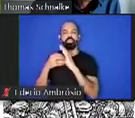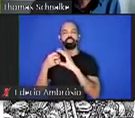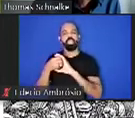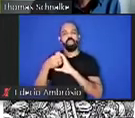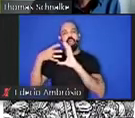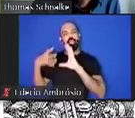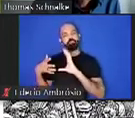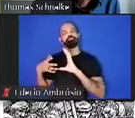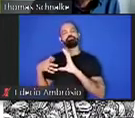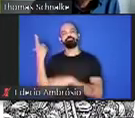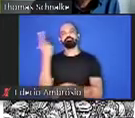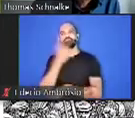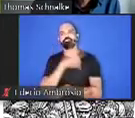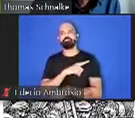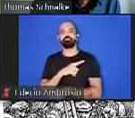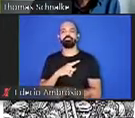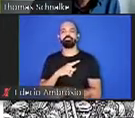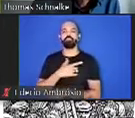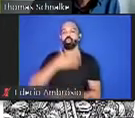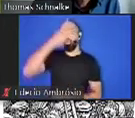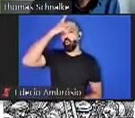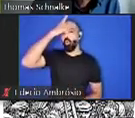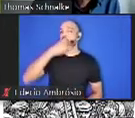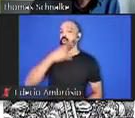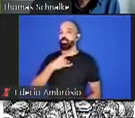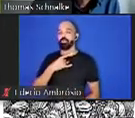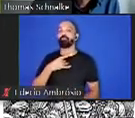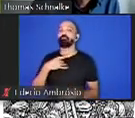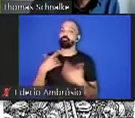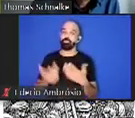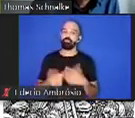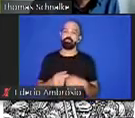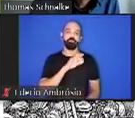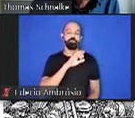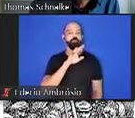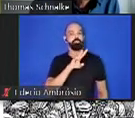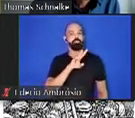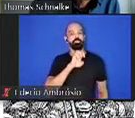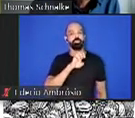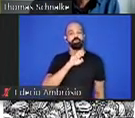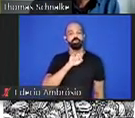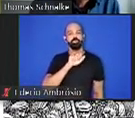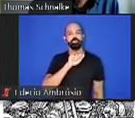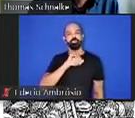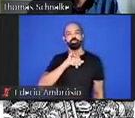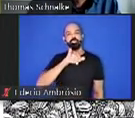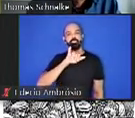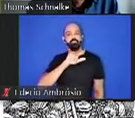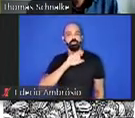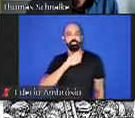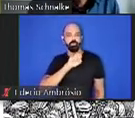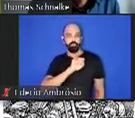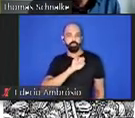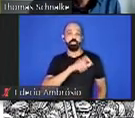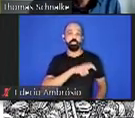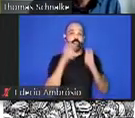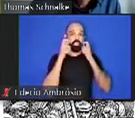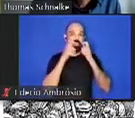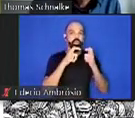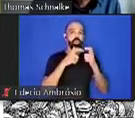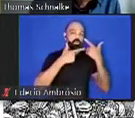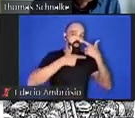que constituem um indivíduo. Então, para Vesalius, foi interessante,